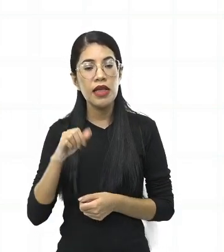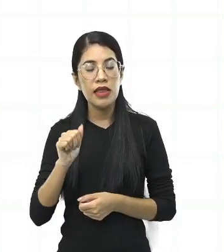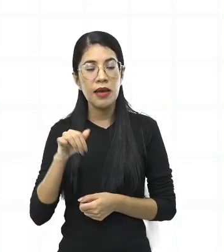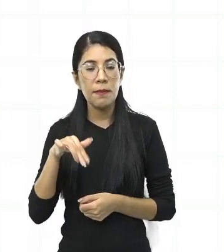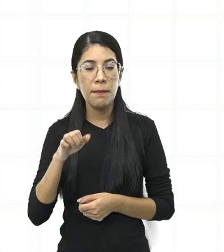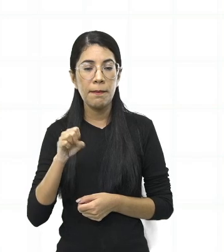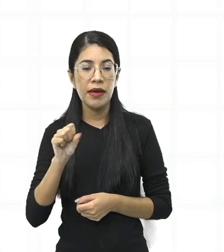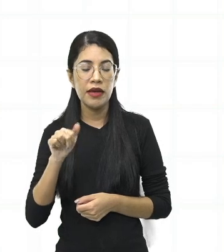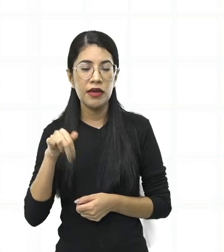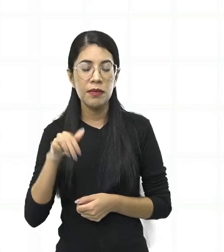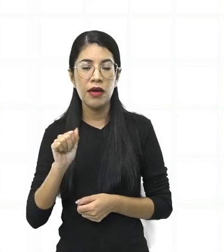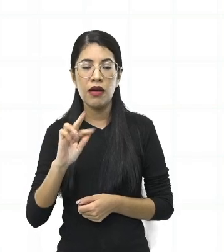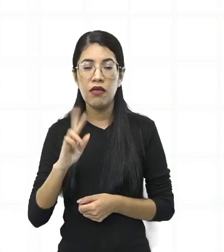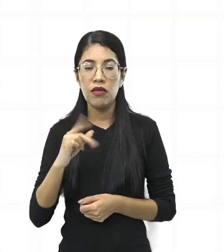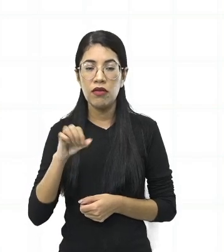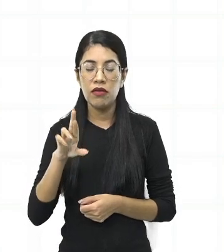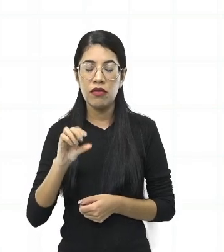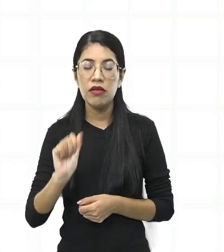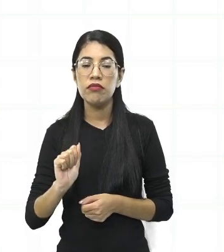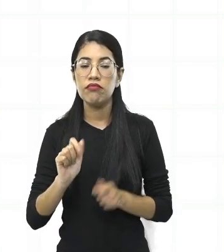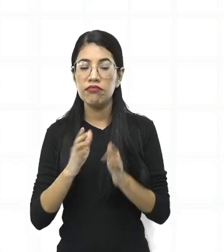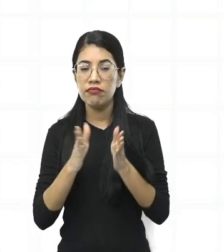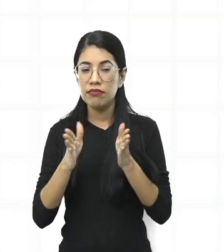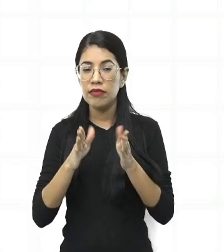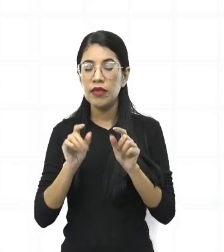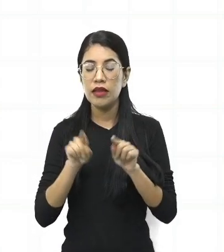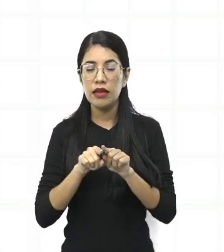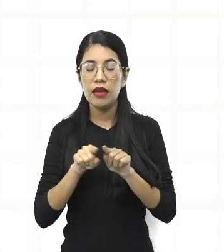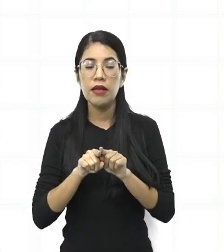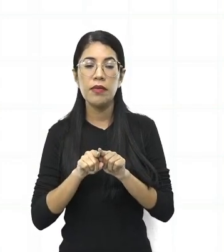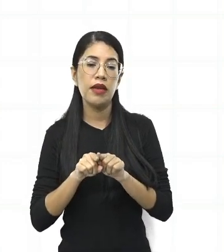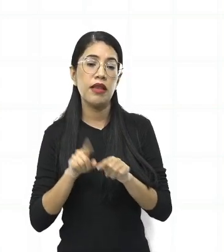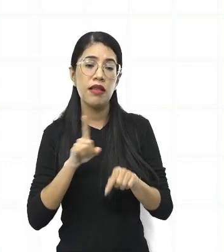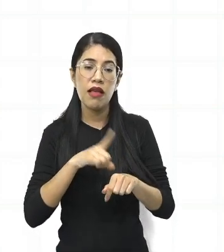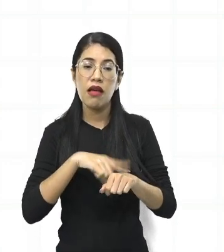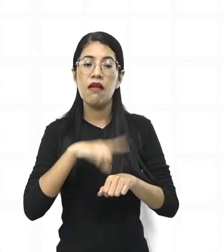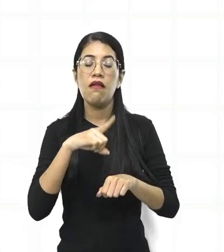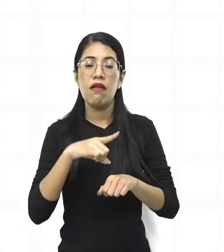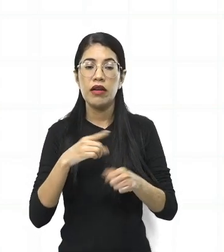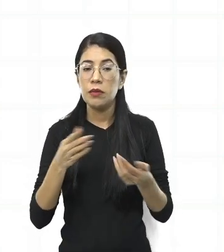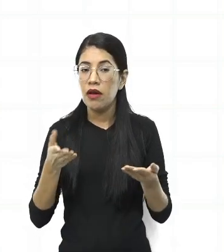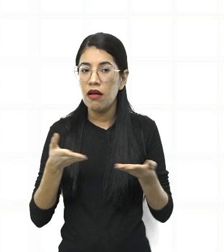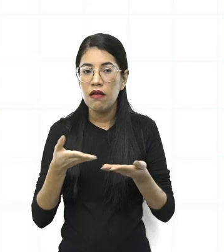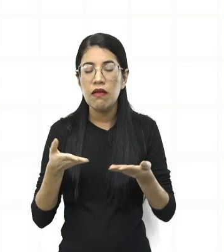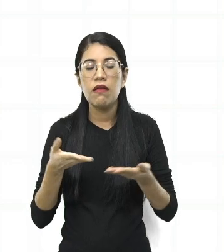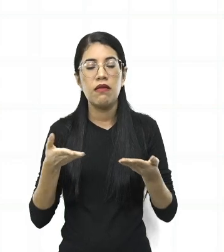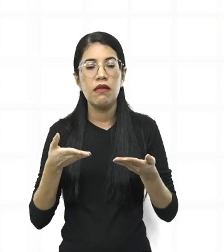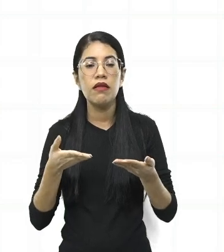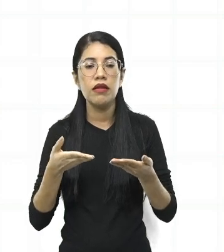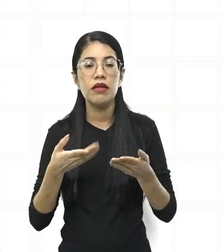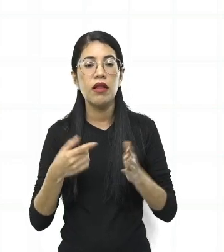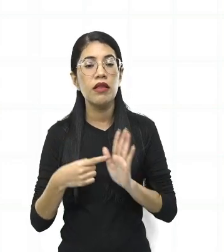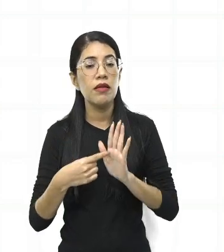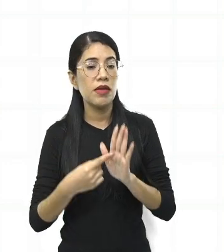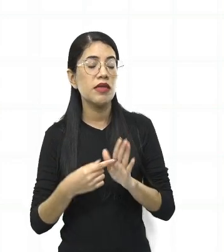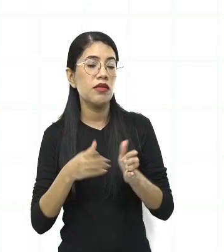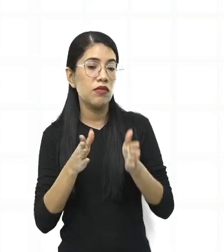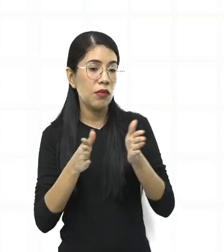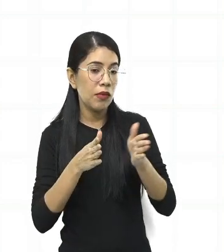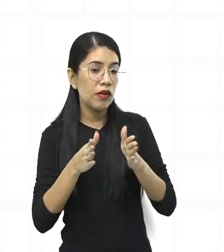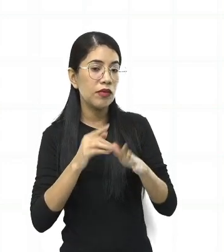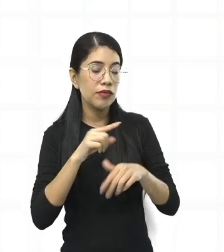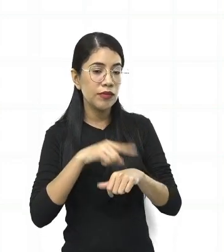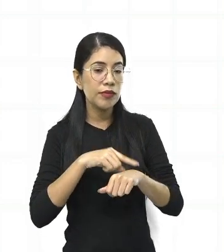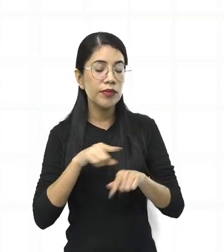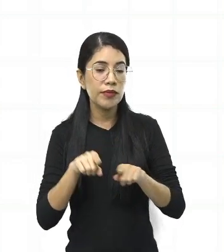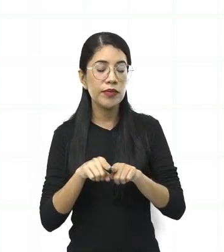adverbial novamente, ó, pontuando um tempo, né? Na mesma hora, agora. Então, tá pontuando um tempo, né?